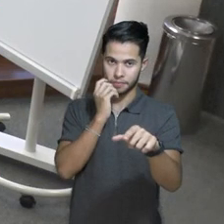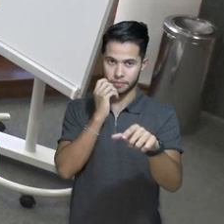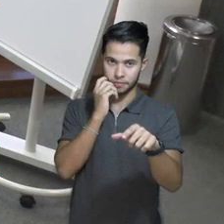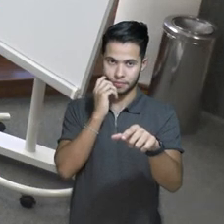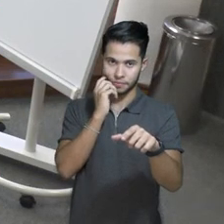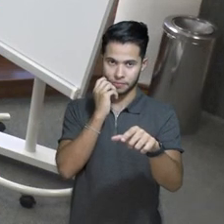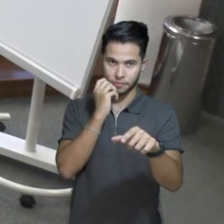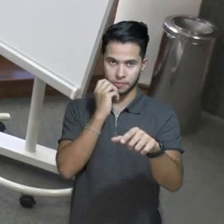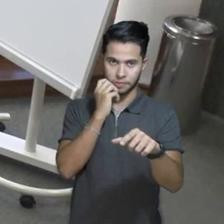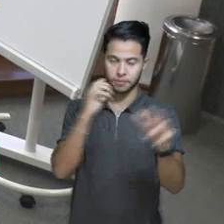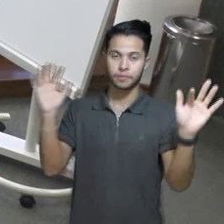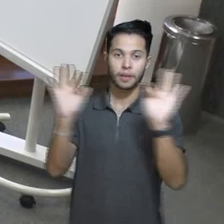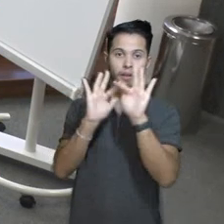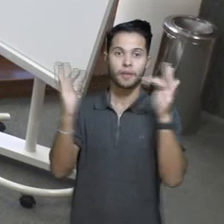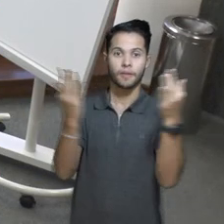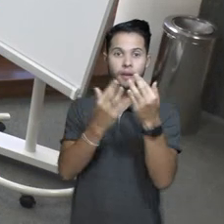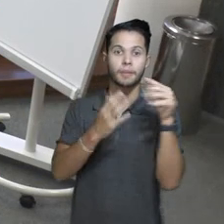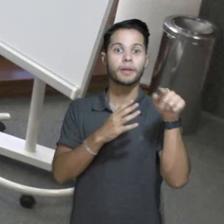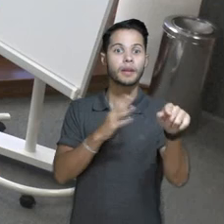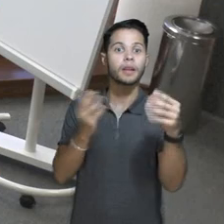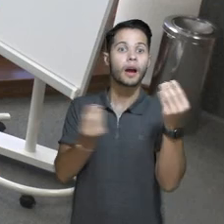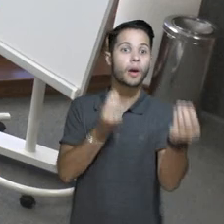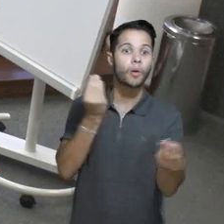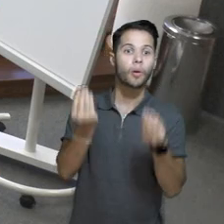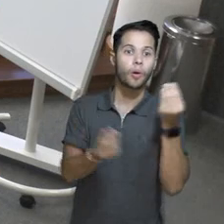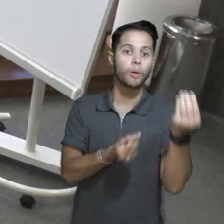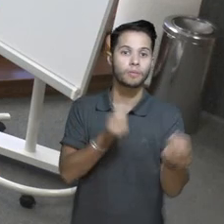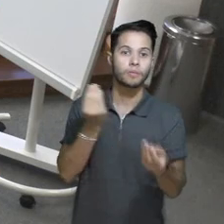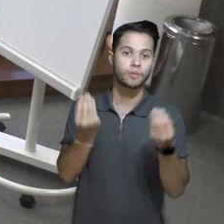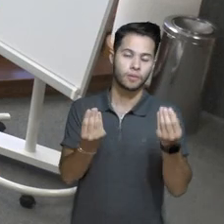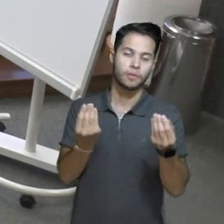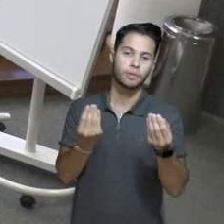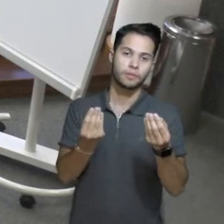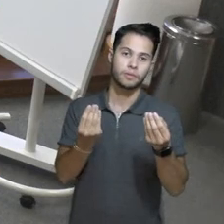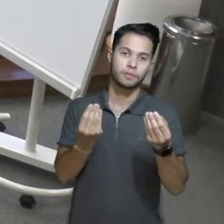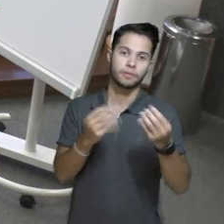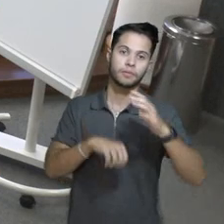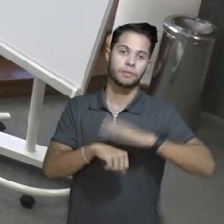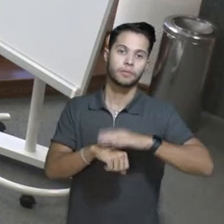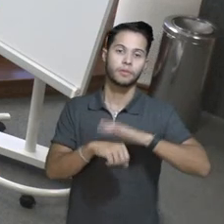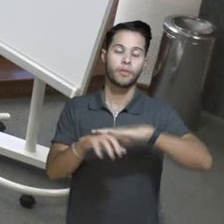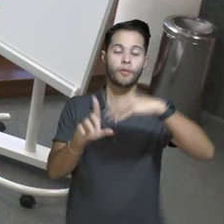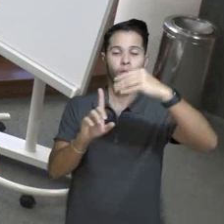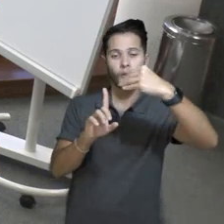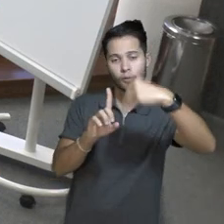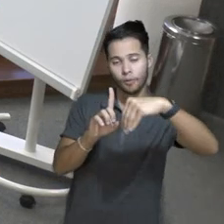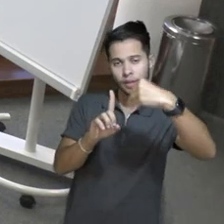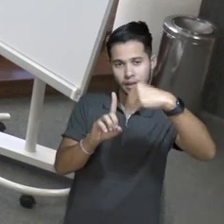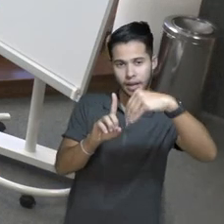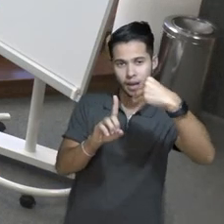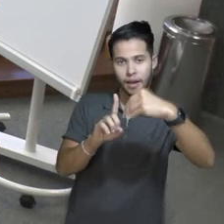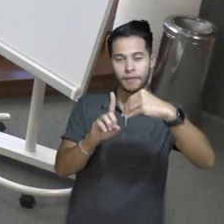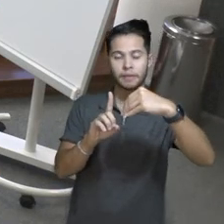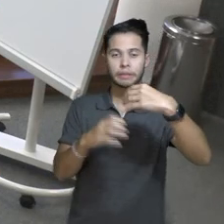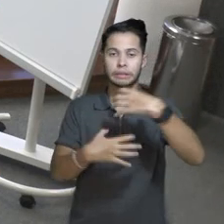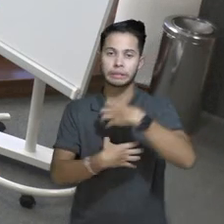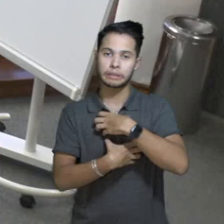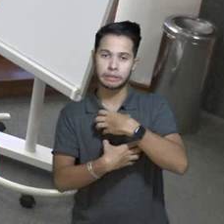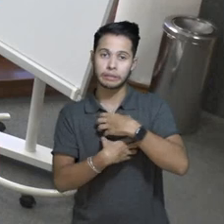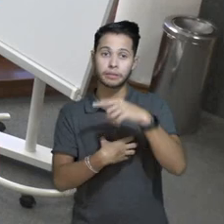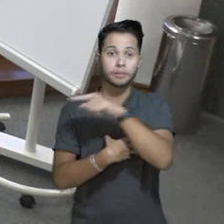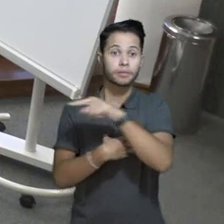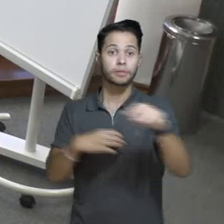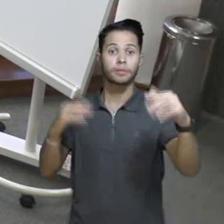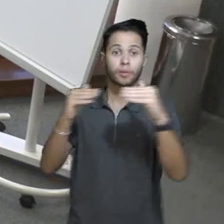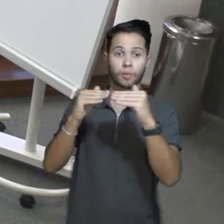autor a família está Ah com condições vulneráveis emocionalmente vocês concordam que elas